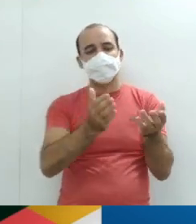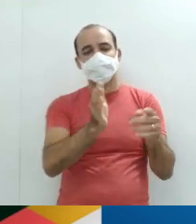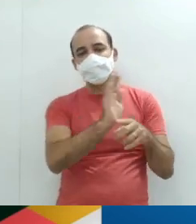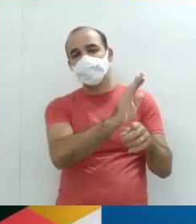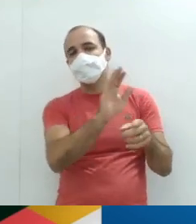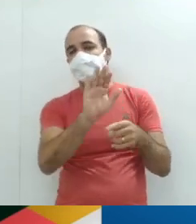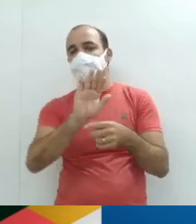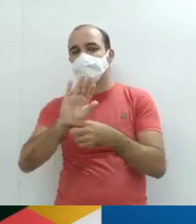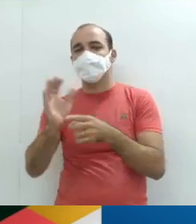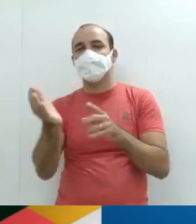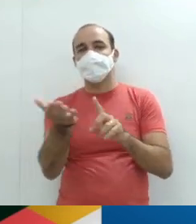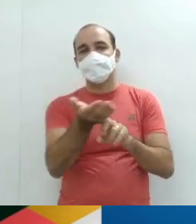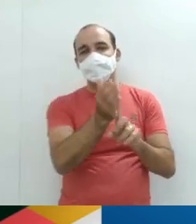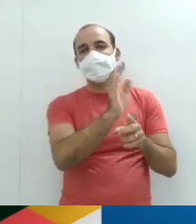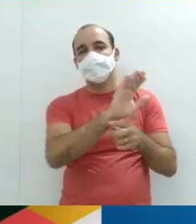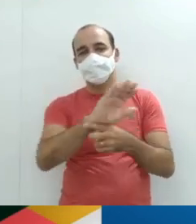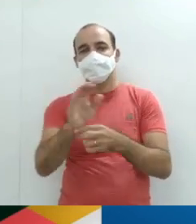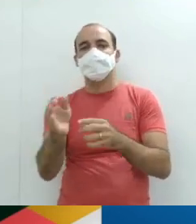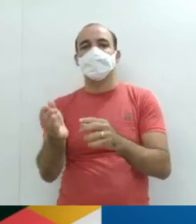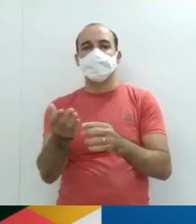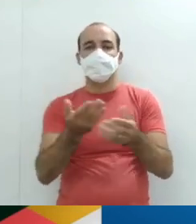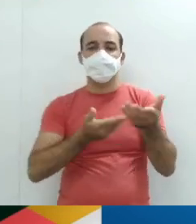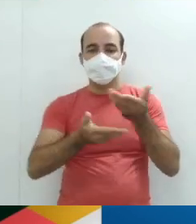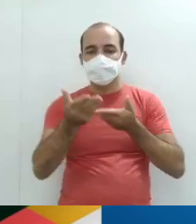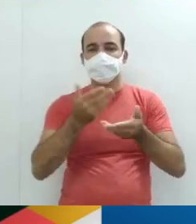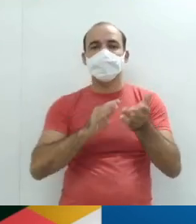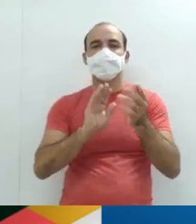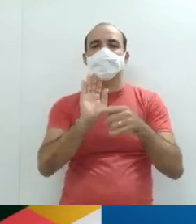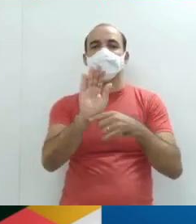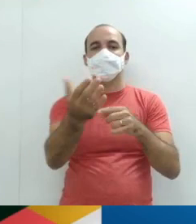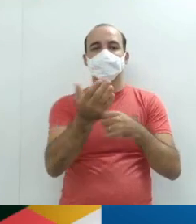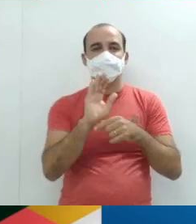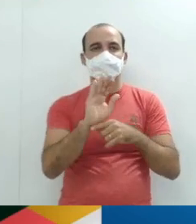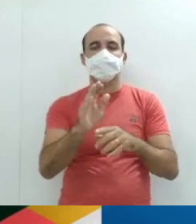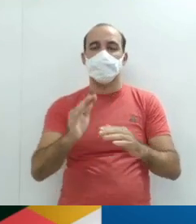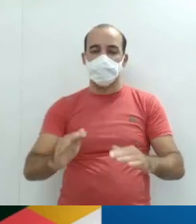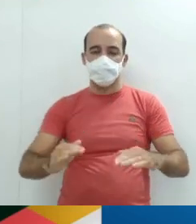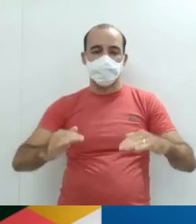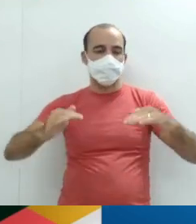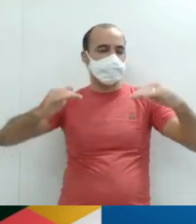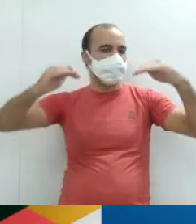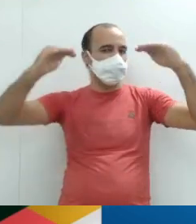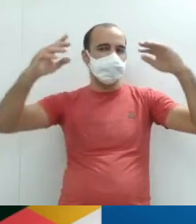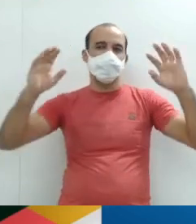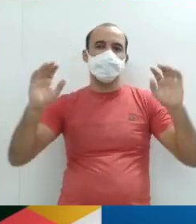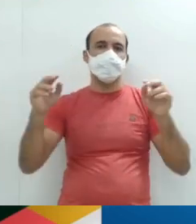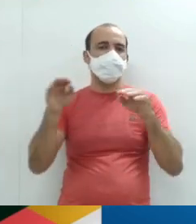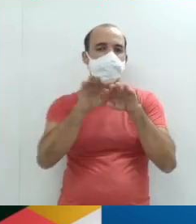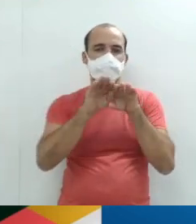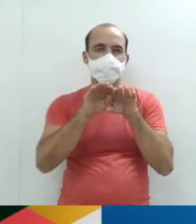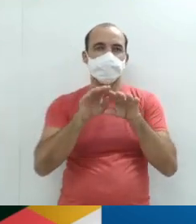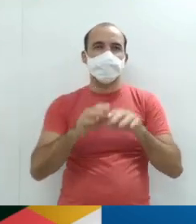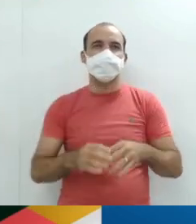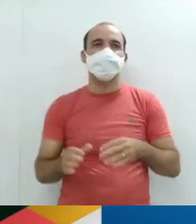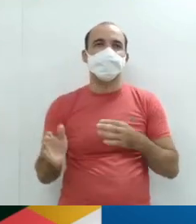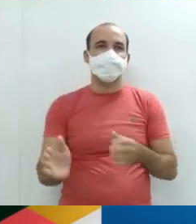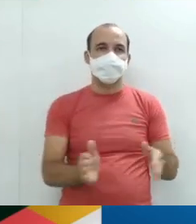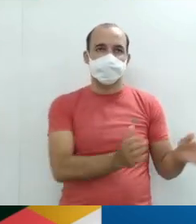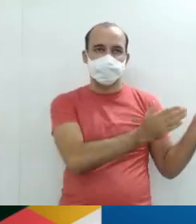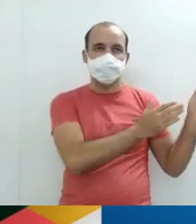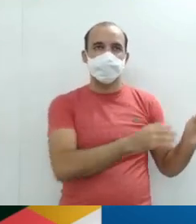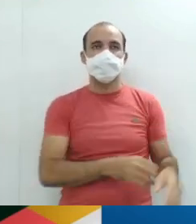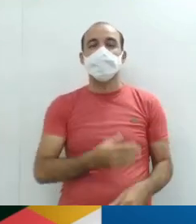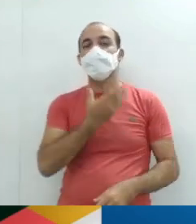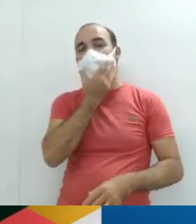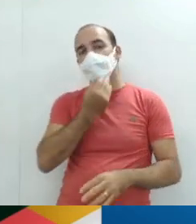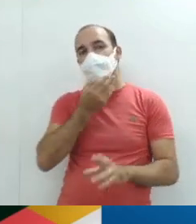Norbert Elias, que é um outro pensador, como vocês podem ver aí, ele diz que essa sociedade que nós vamos chamar de